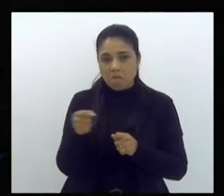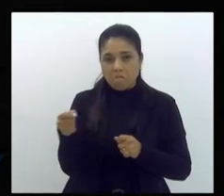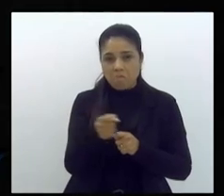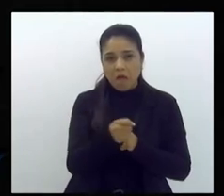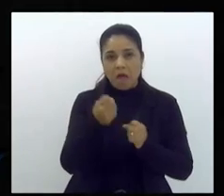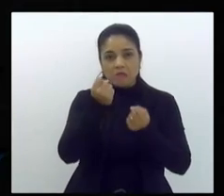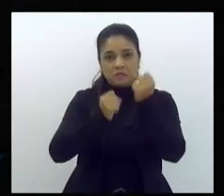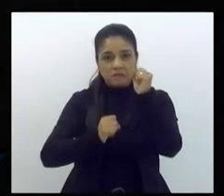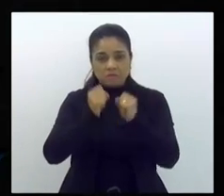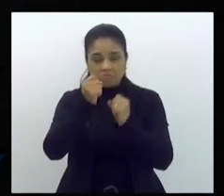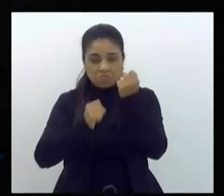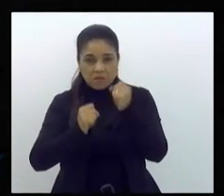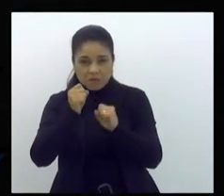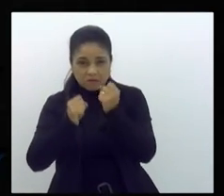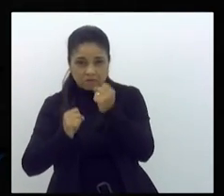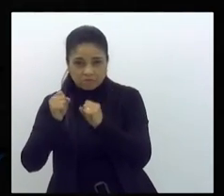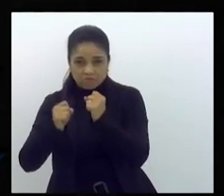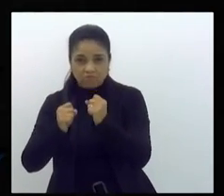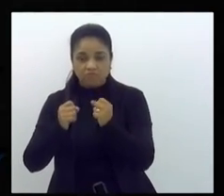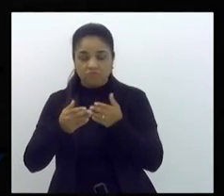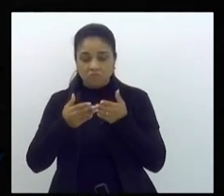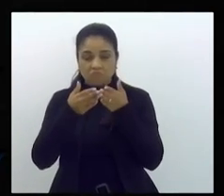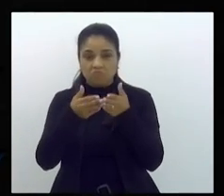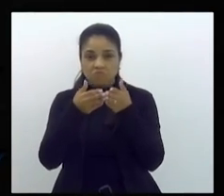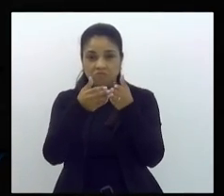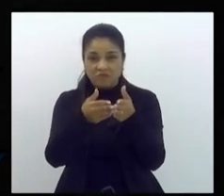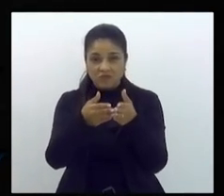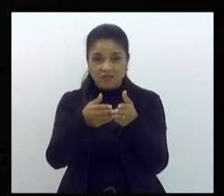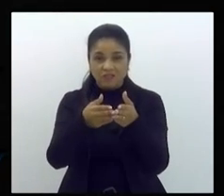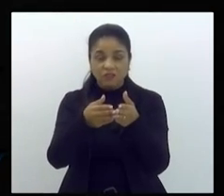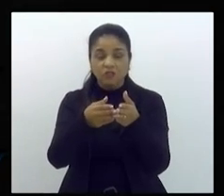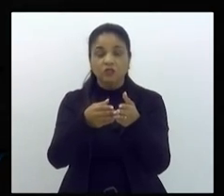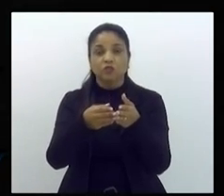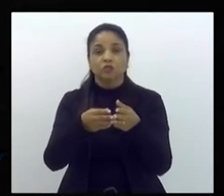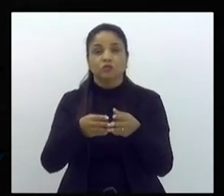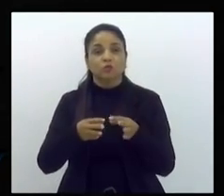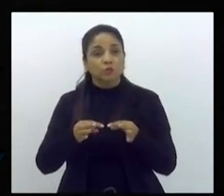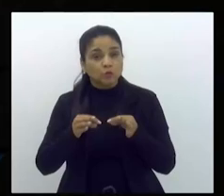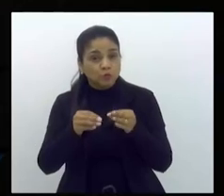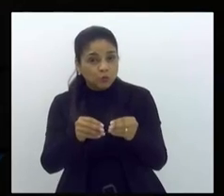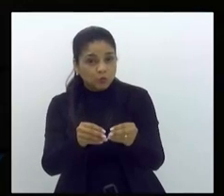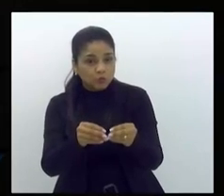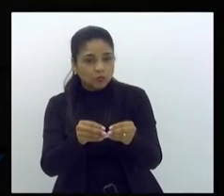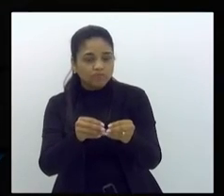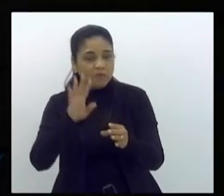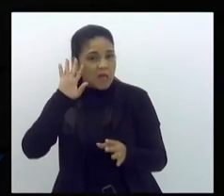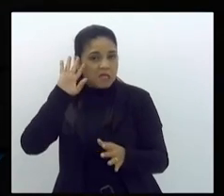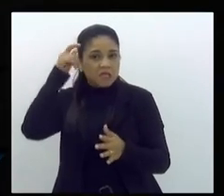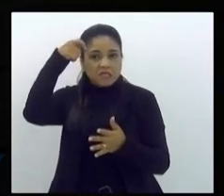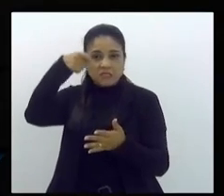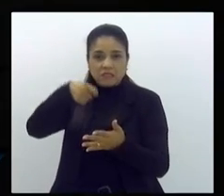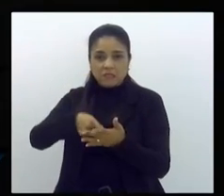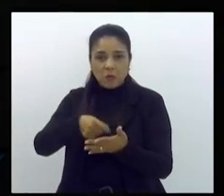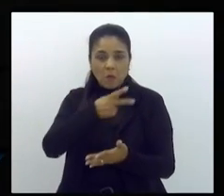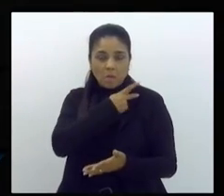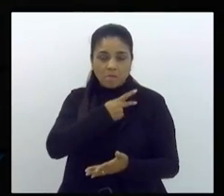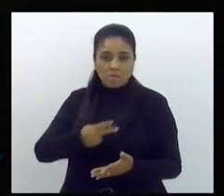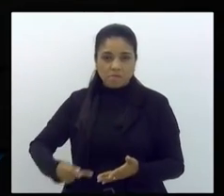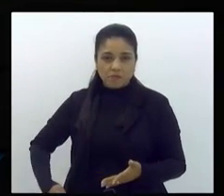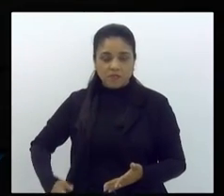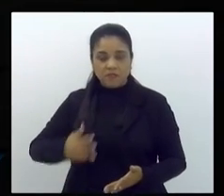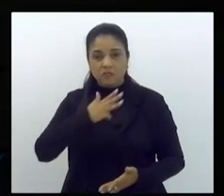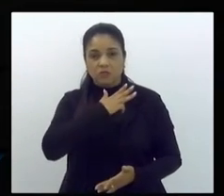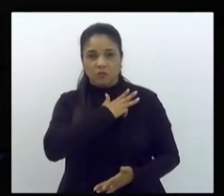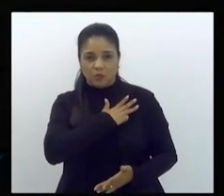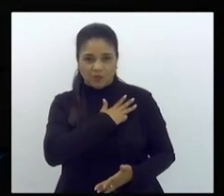naval tudo isso tudo isso a partir da decisão do nosso presidente do nosso presidente